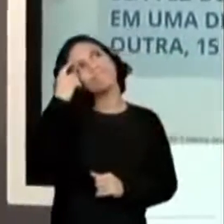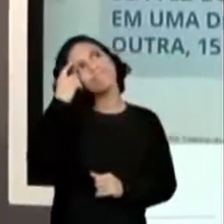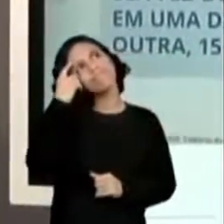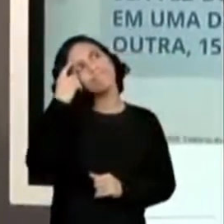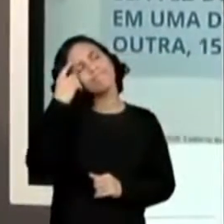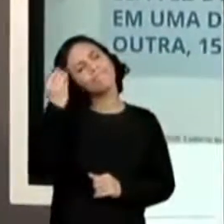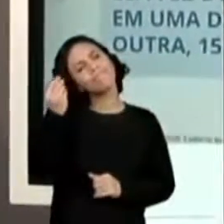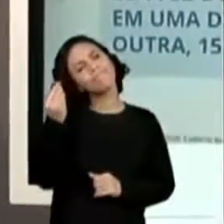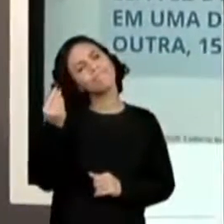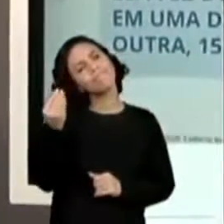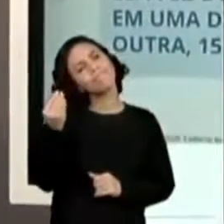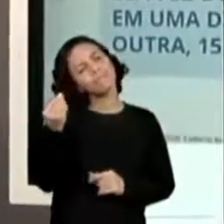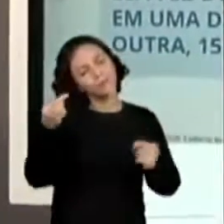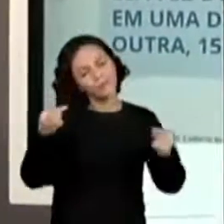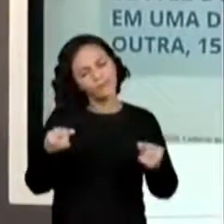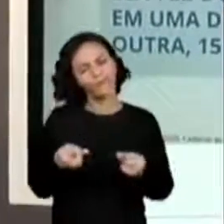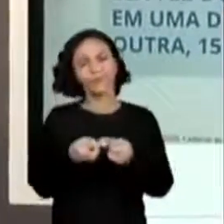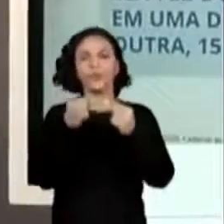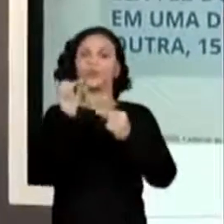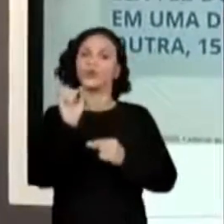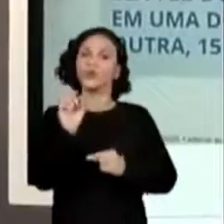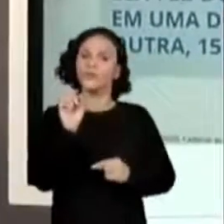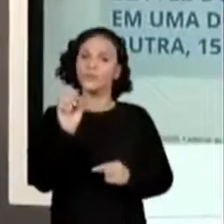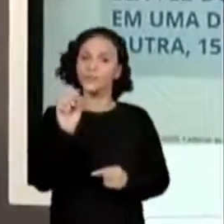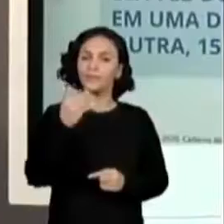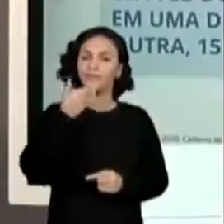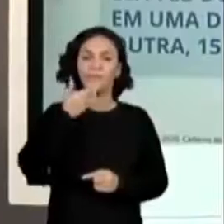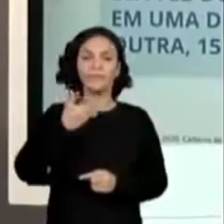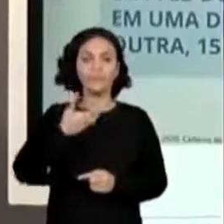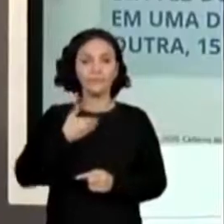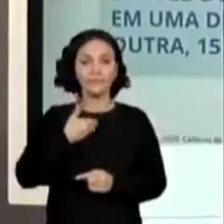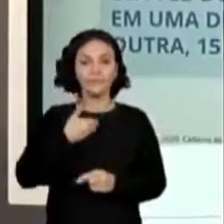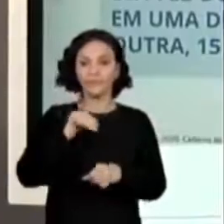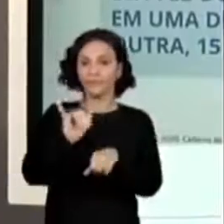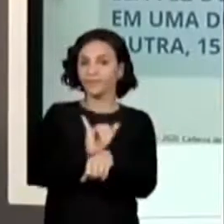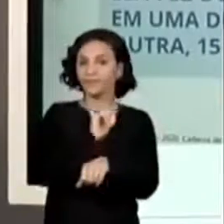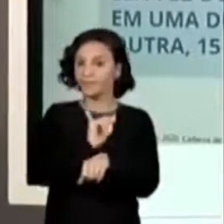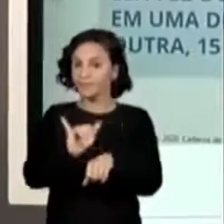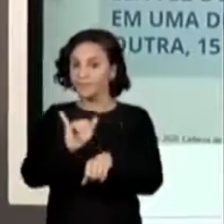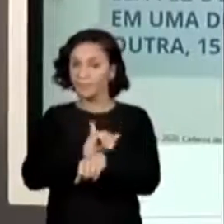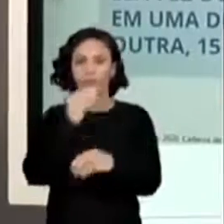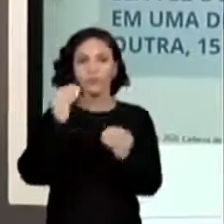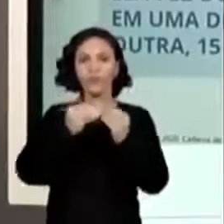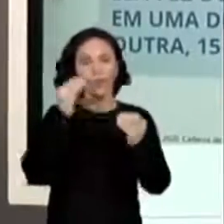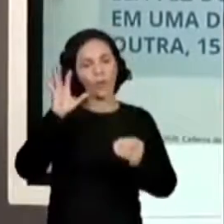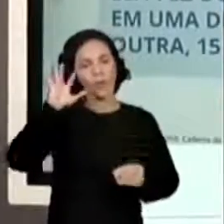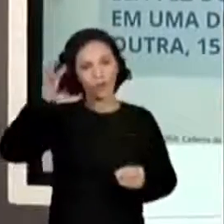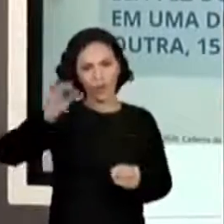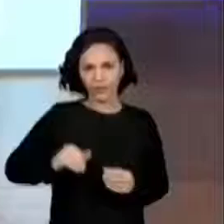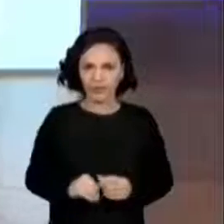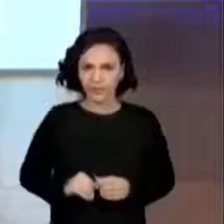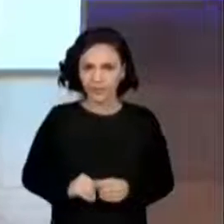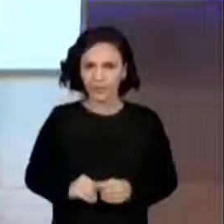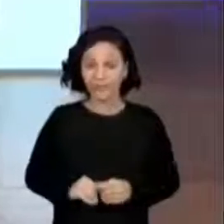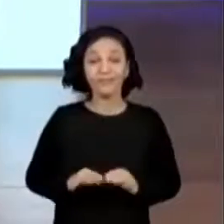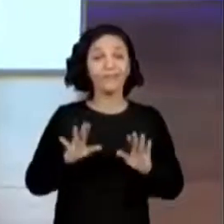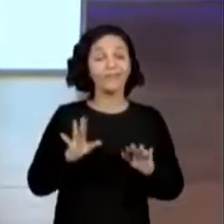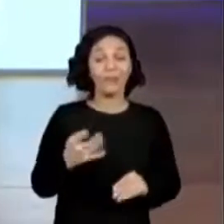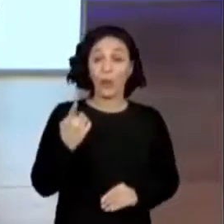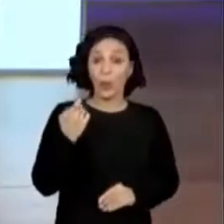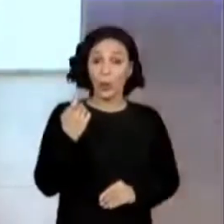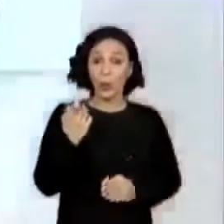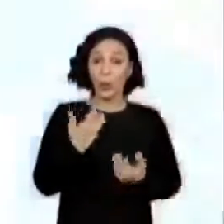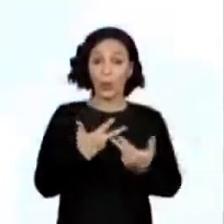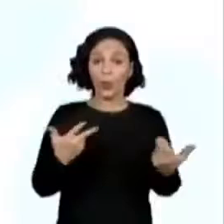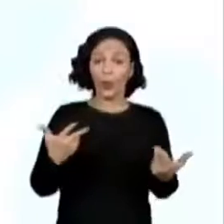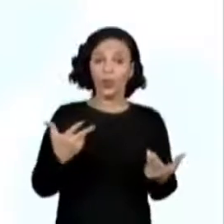ela está nos dizendo e ali pensando em estratégia de como resolver. A única coisa que está sendo dita aqui